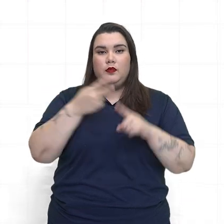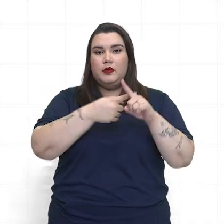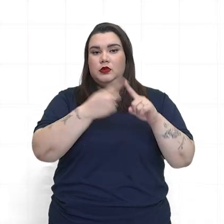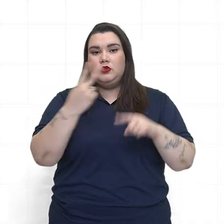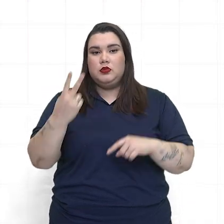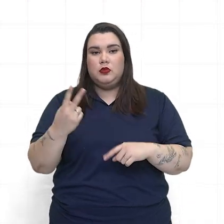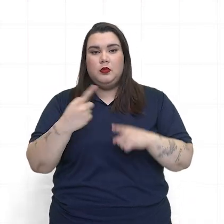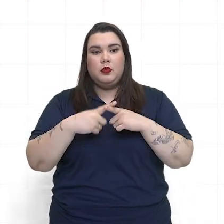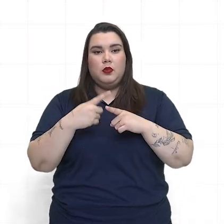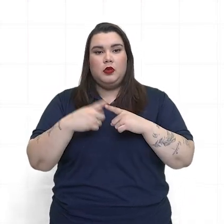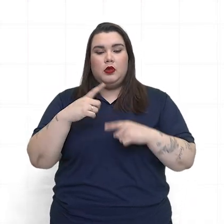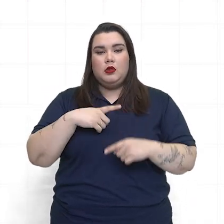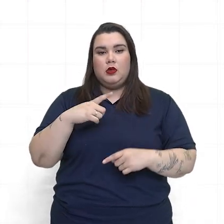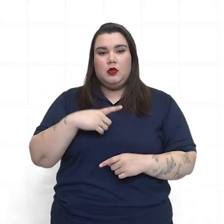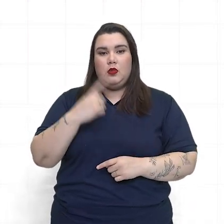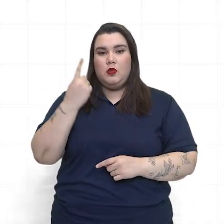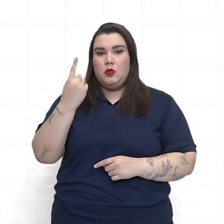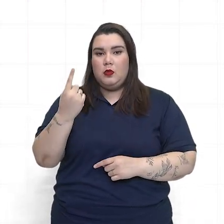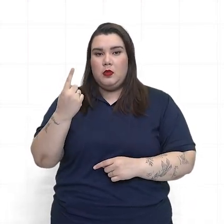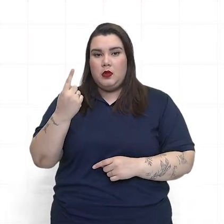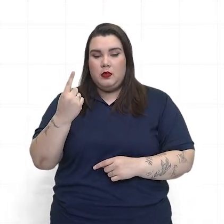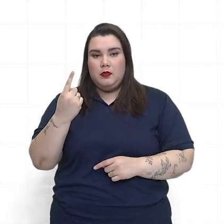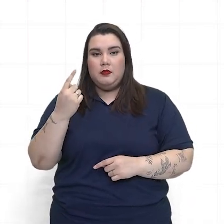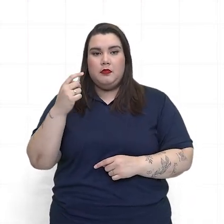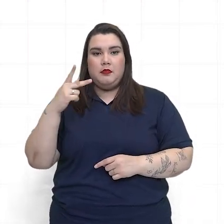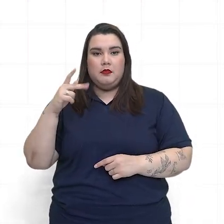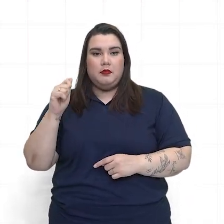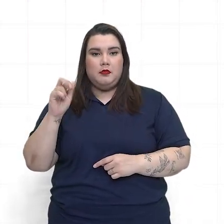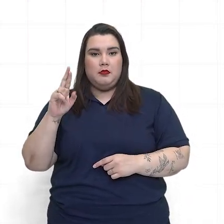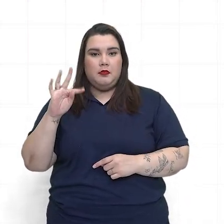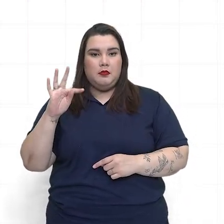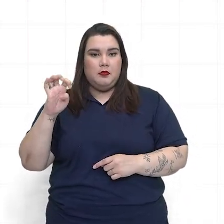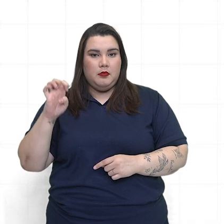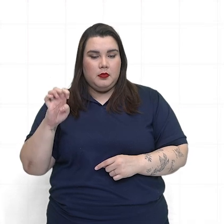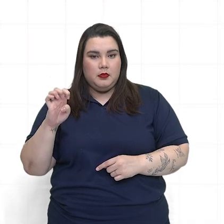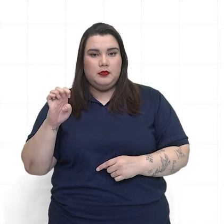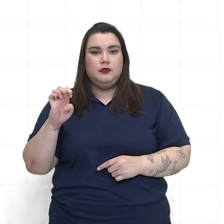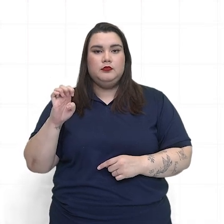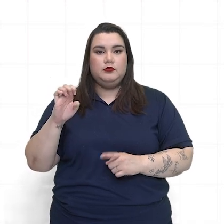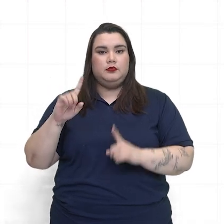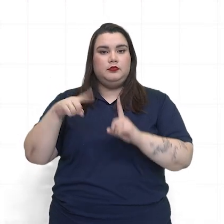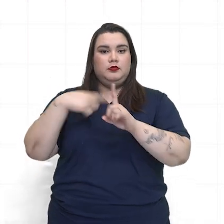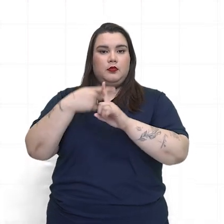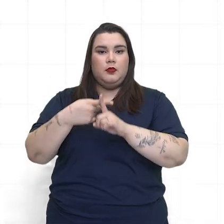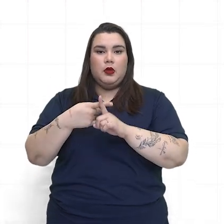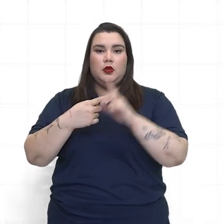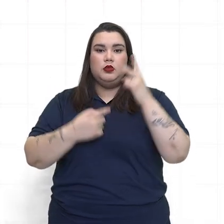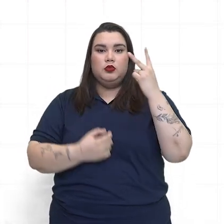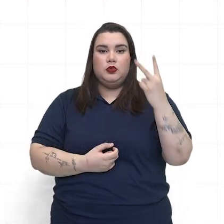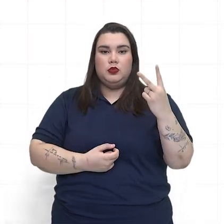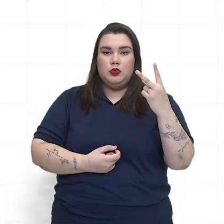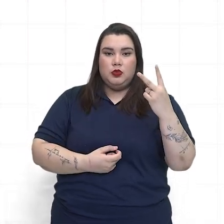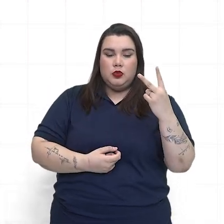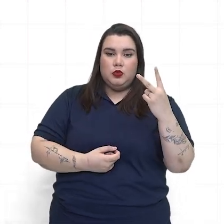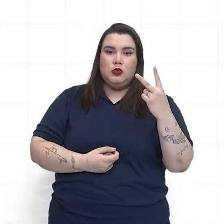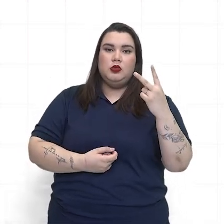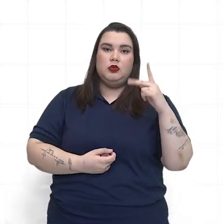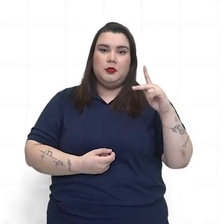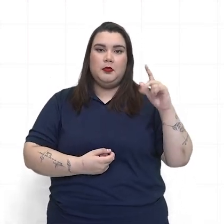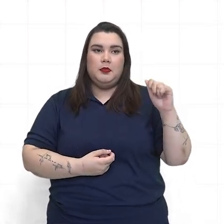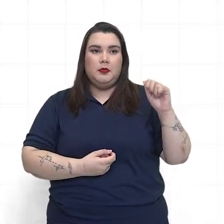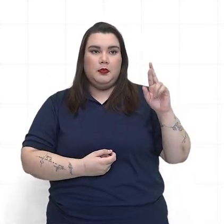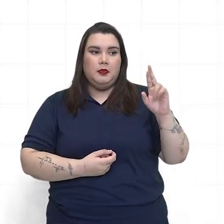olha, uma parte, certo? Mais o dobro.